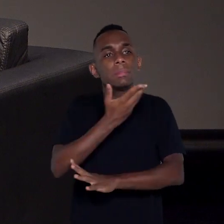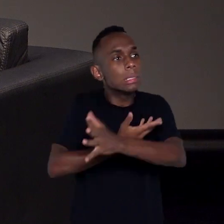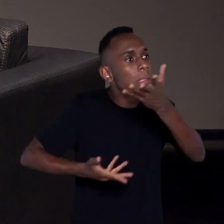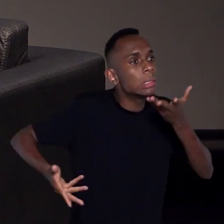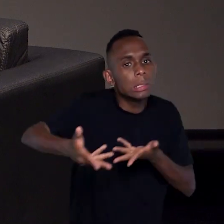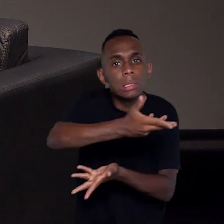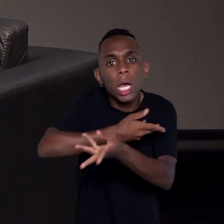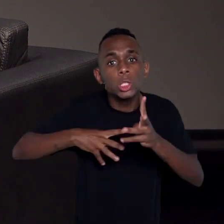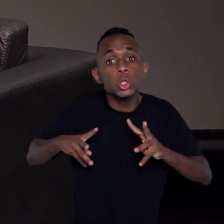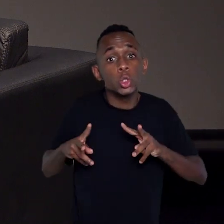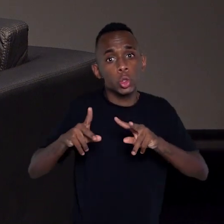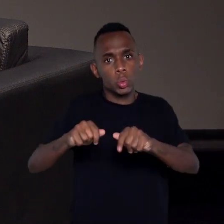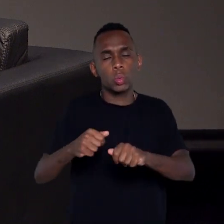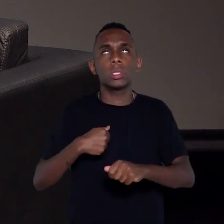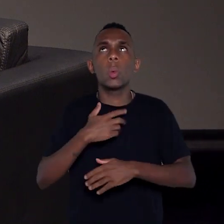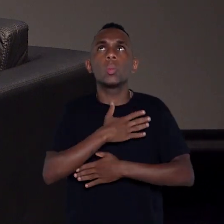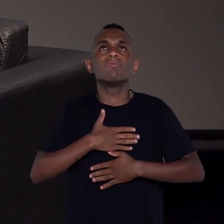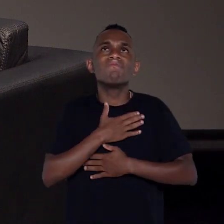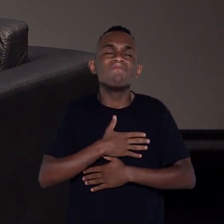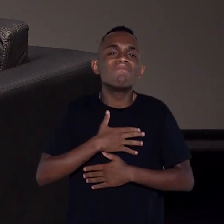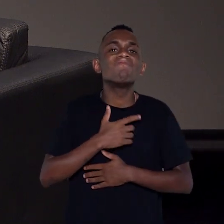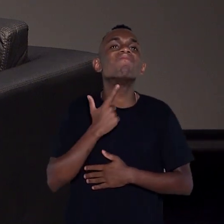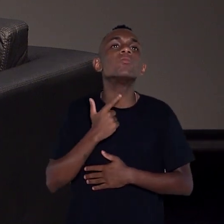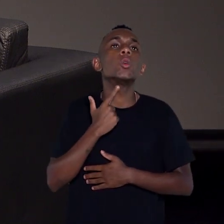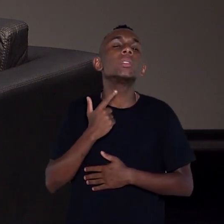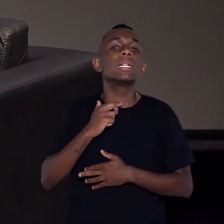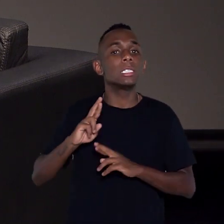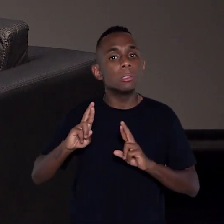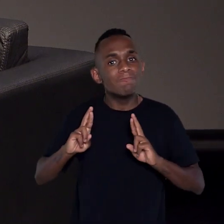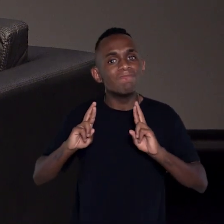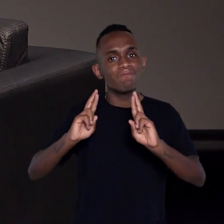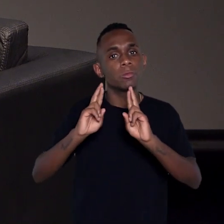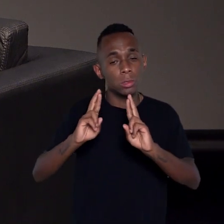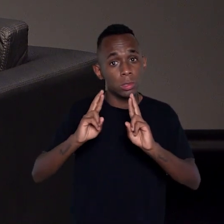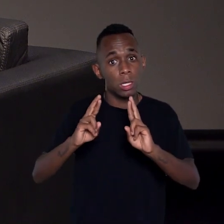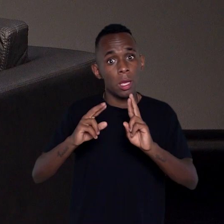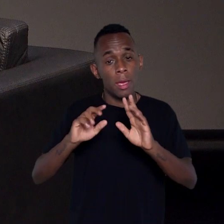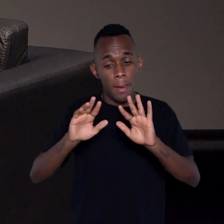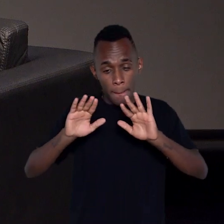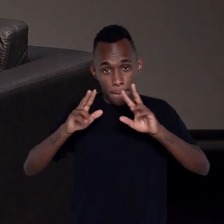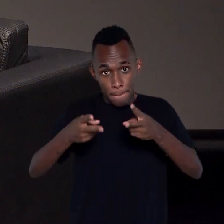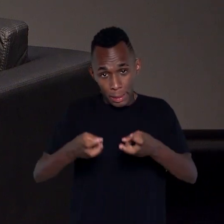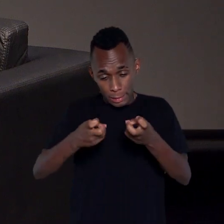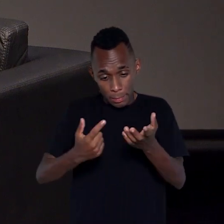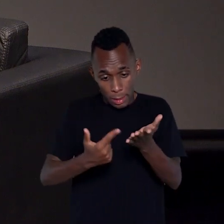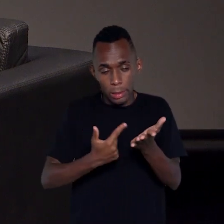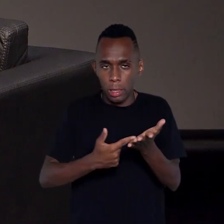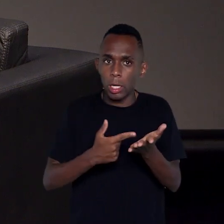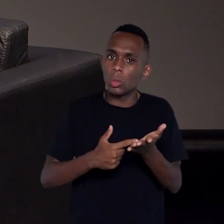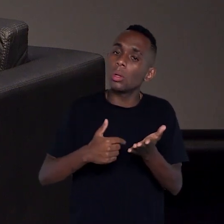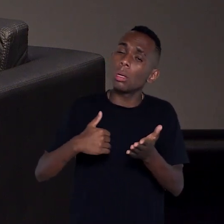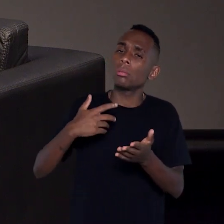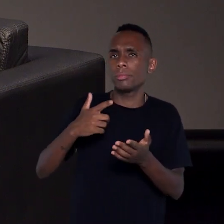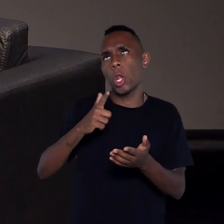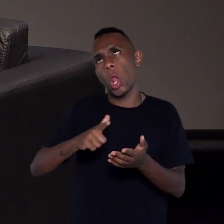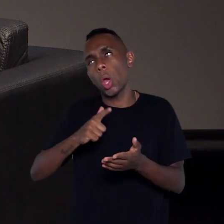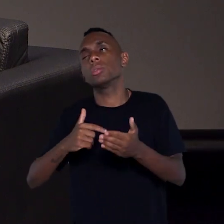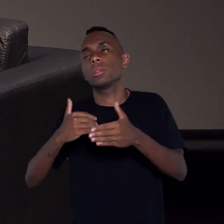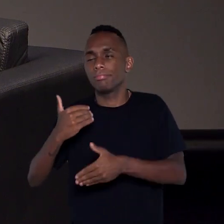que envolvesse a todos, né? Eu gostaria muito de ver a nossa literatura, como eu tenho visto, ainda bem, cada vez mais